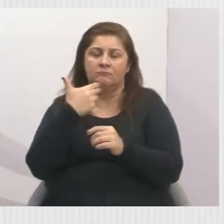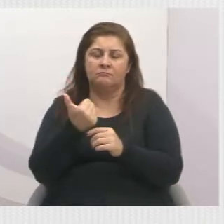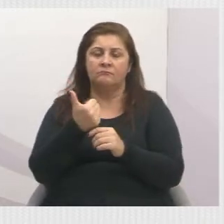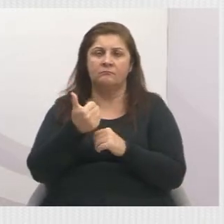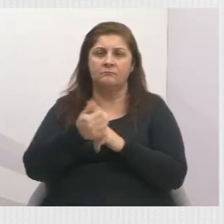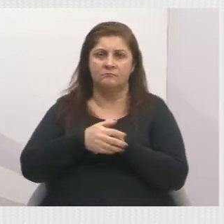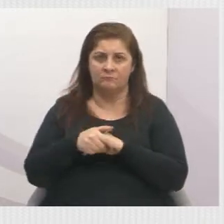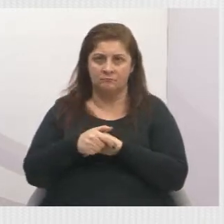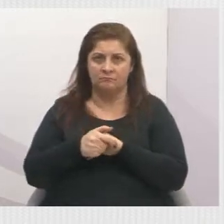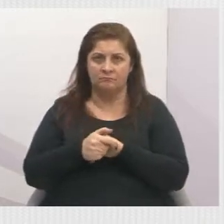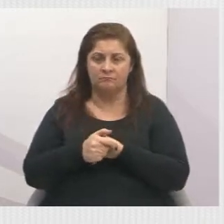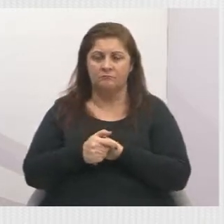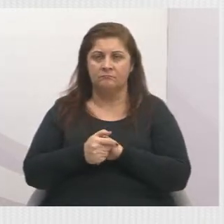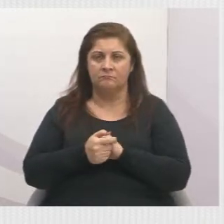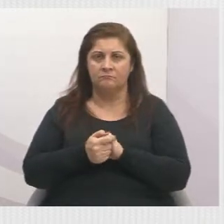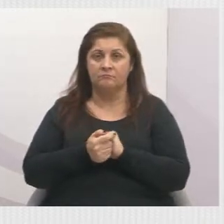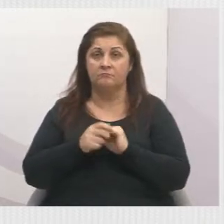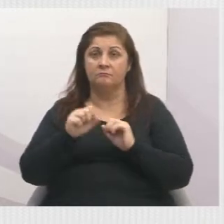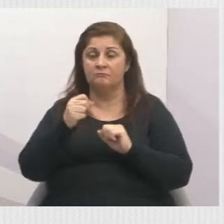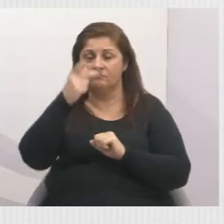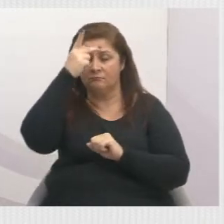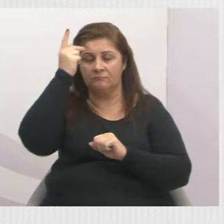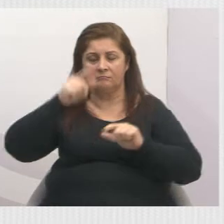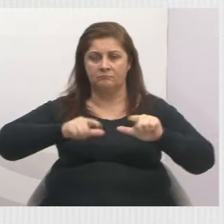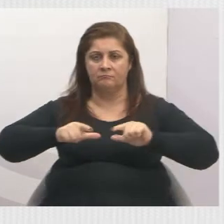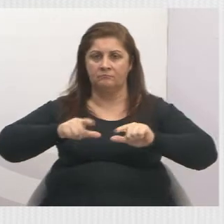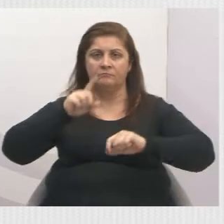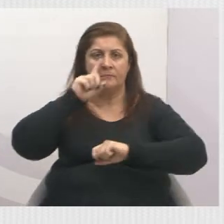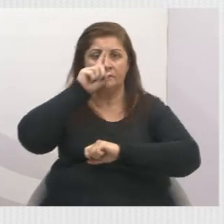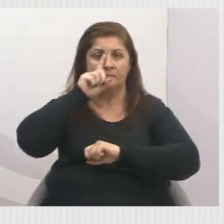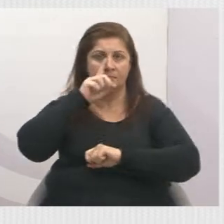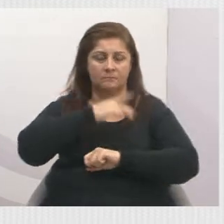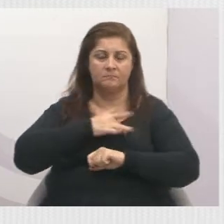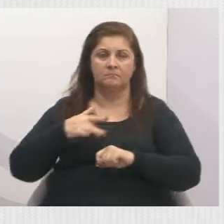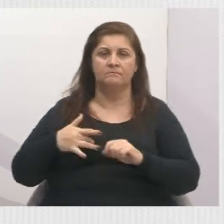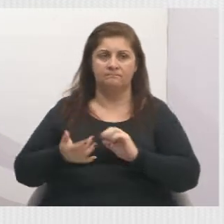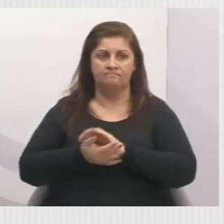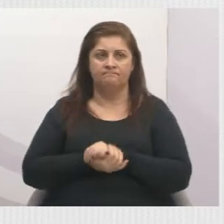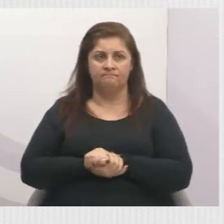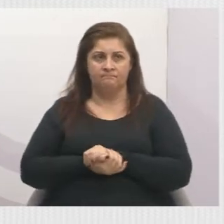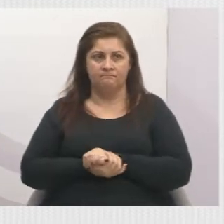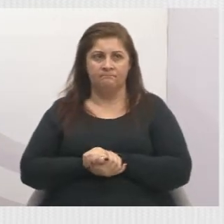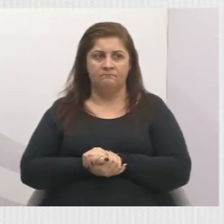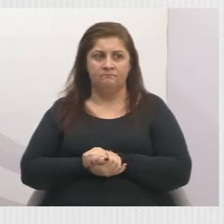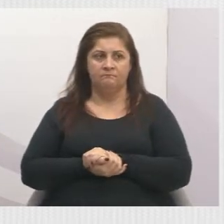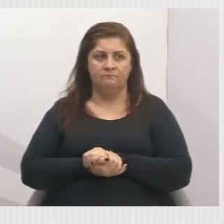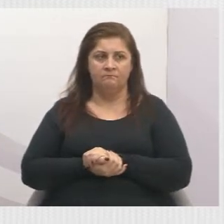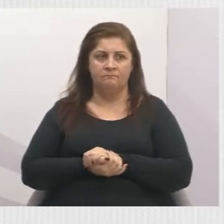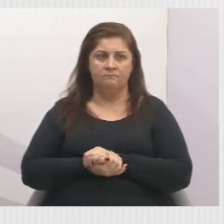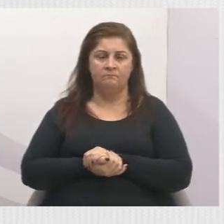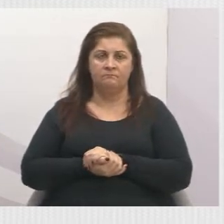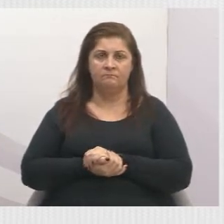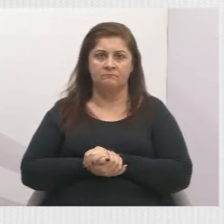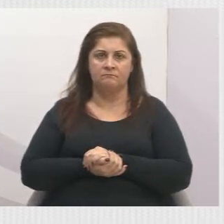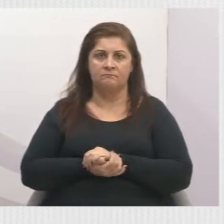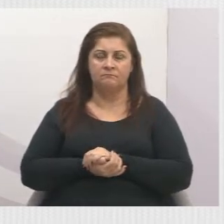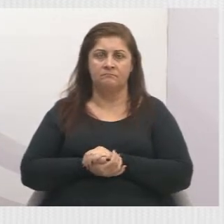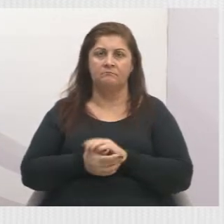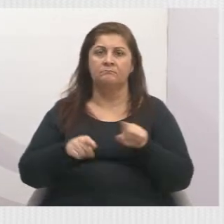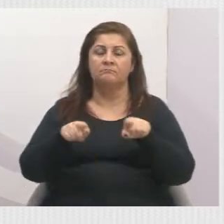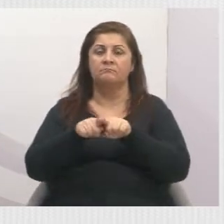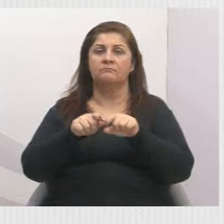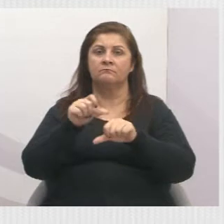vantajosa para o servidor exposto a agentes nocivos. A outra modificação foi nas regras